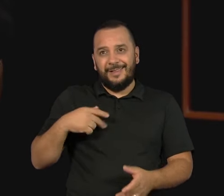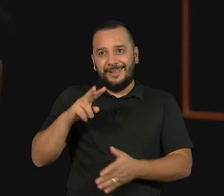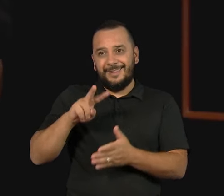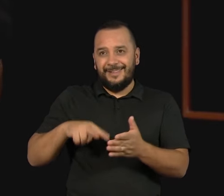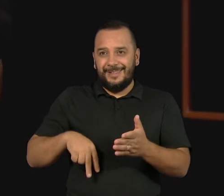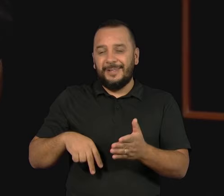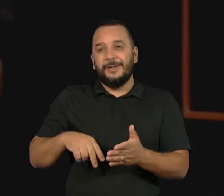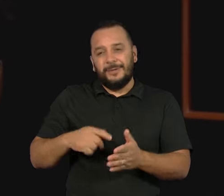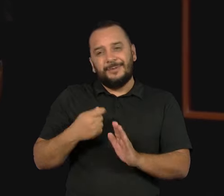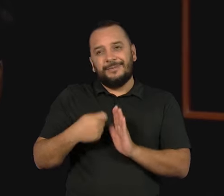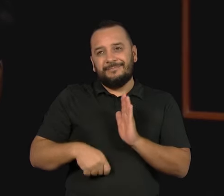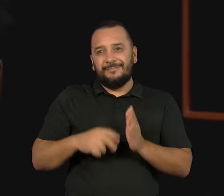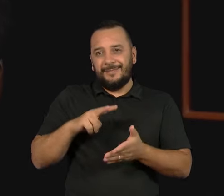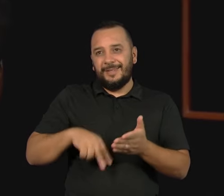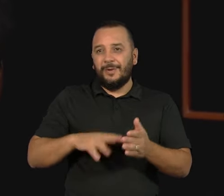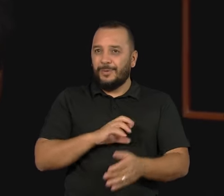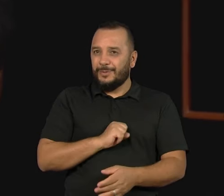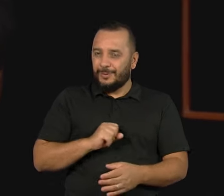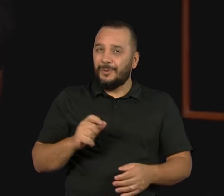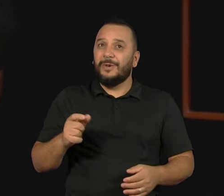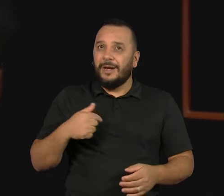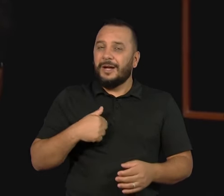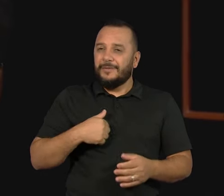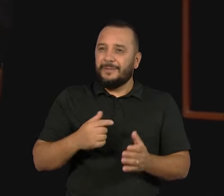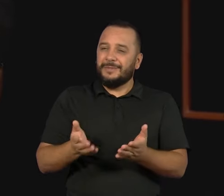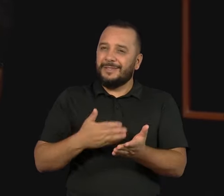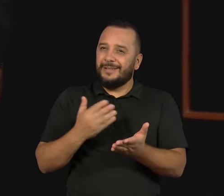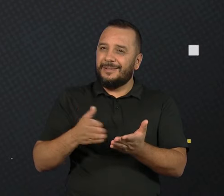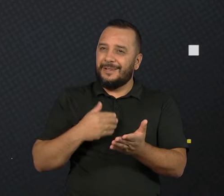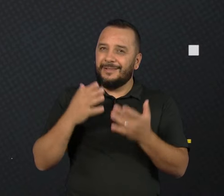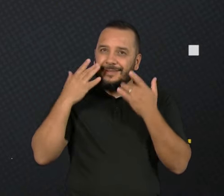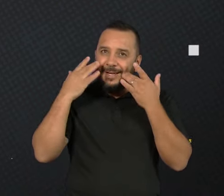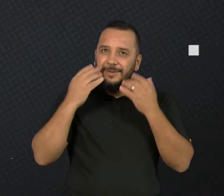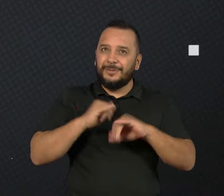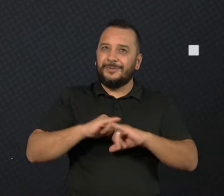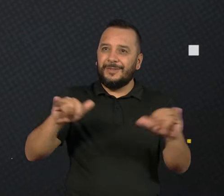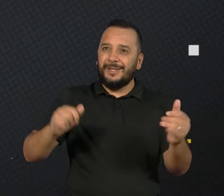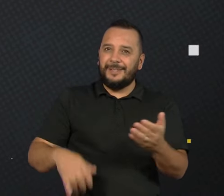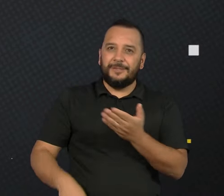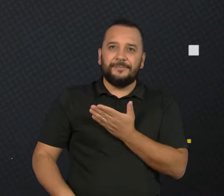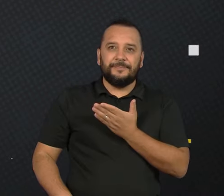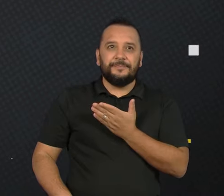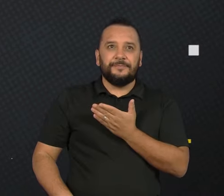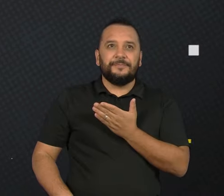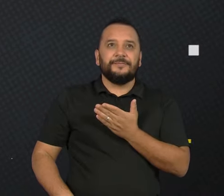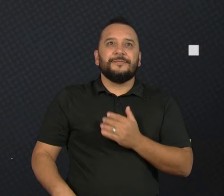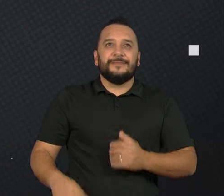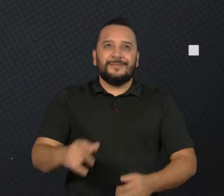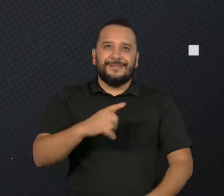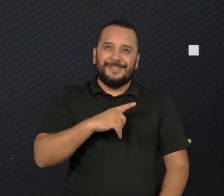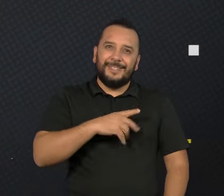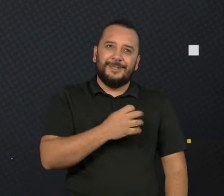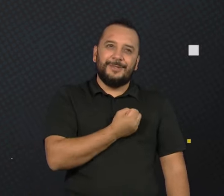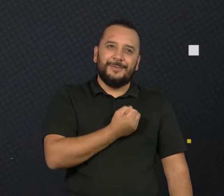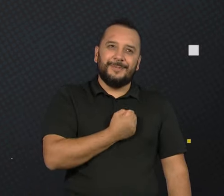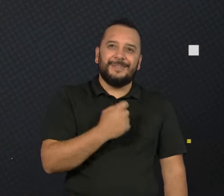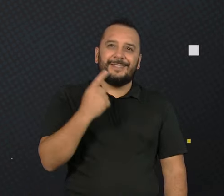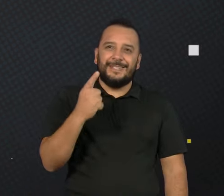e gostou do texto e falou, vamos publicar nos cadernos do teatro. Eu lembro até do número, caderno de teatro 106 do tablado.